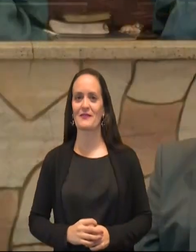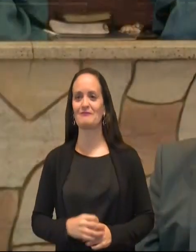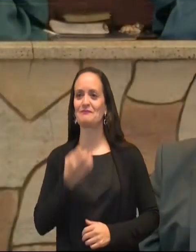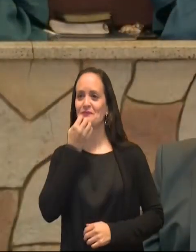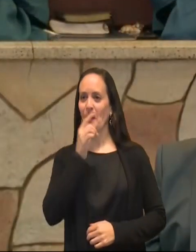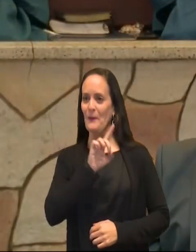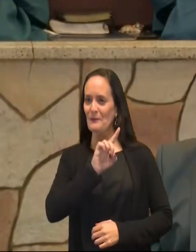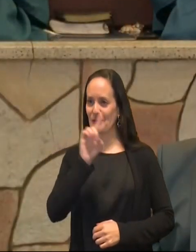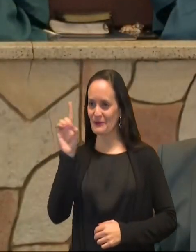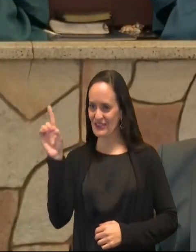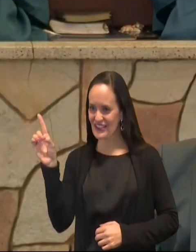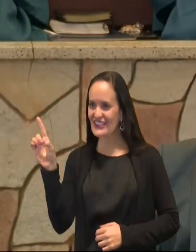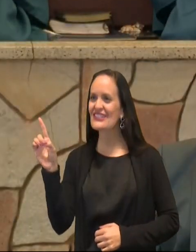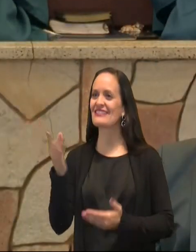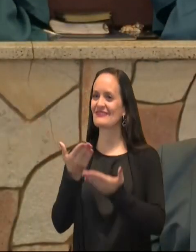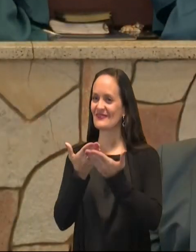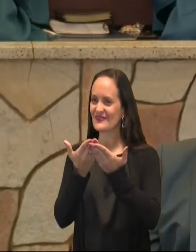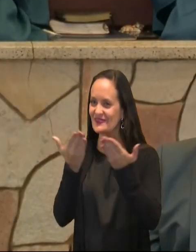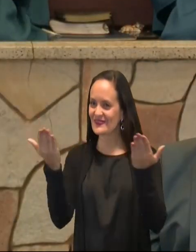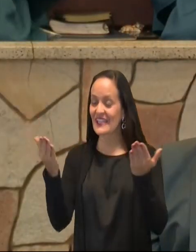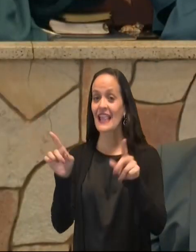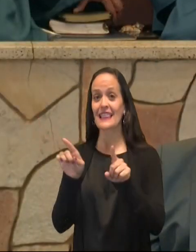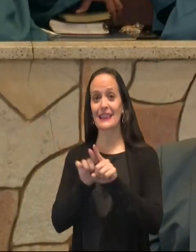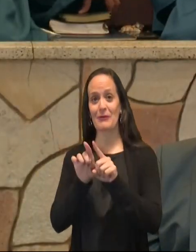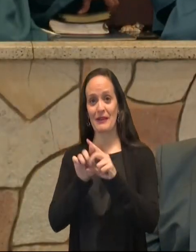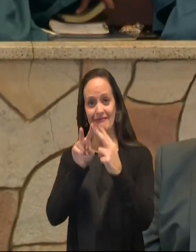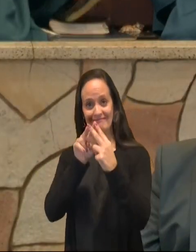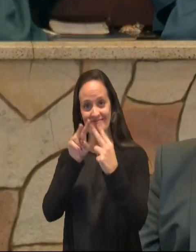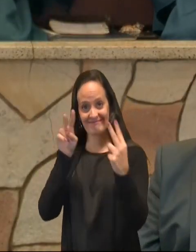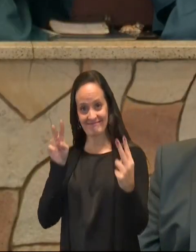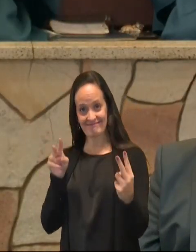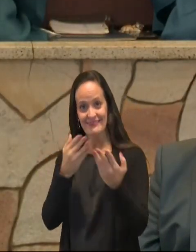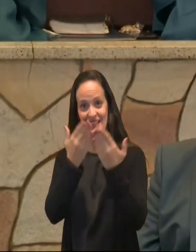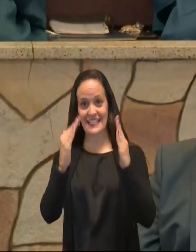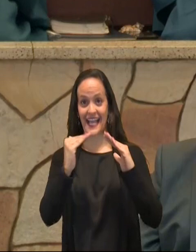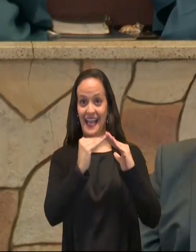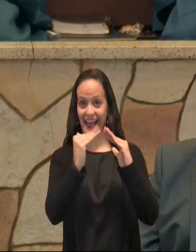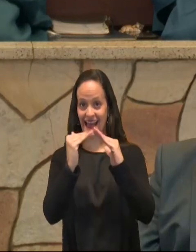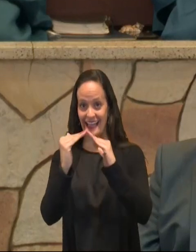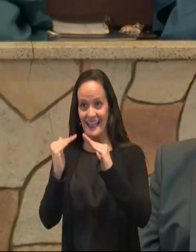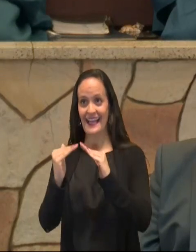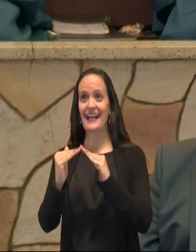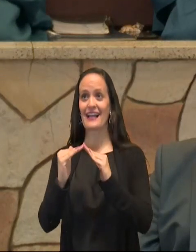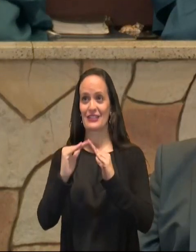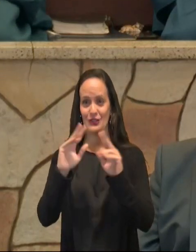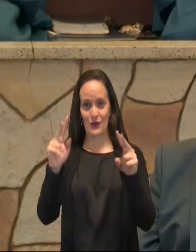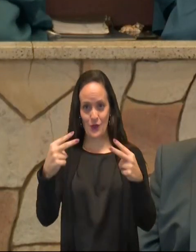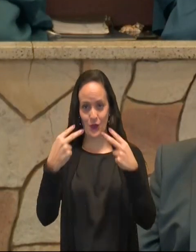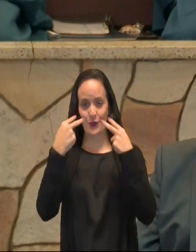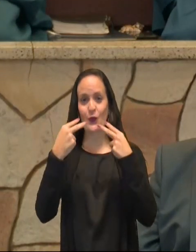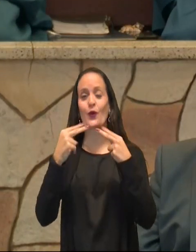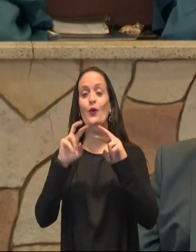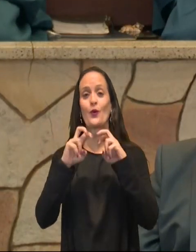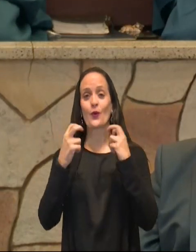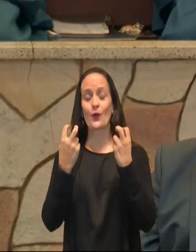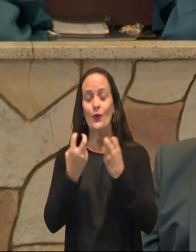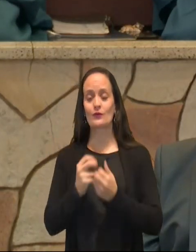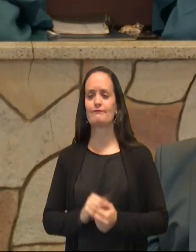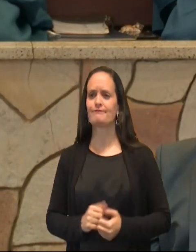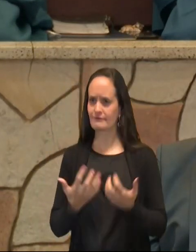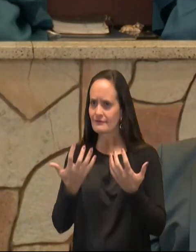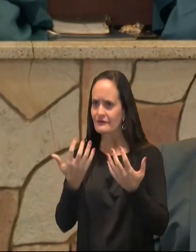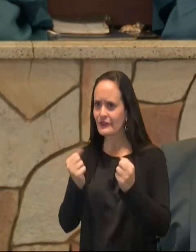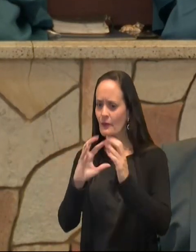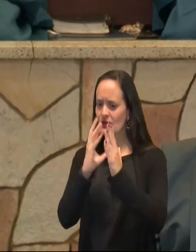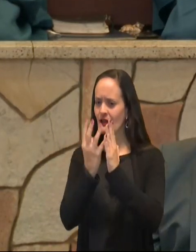Bom dia, meus irmãos, bom dia a todos também que estão em suas casas, nos acompanhando neste culto. Eu convido toda a